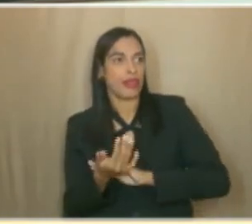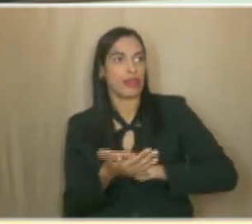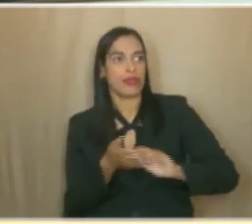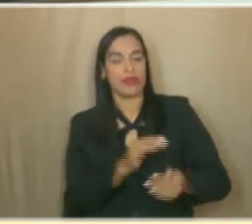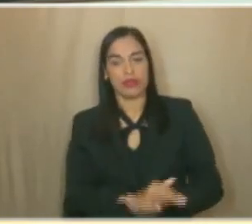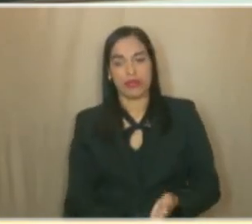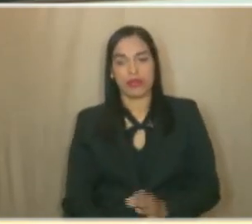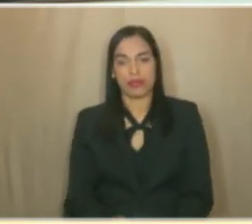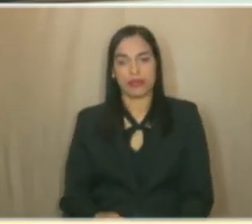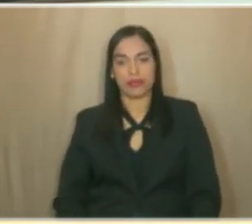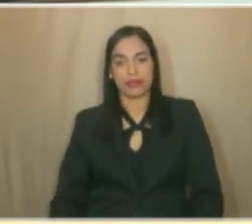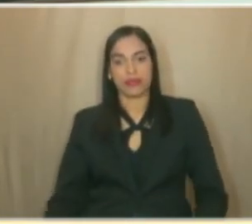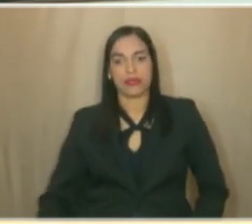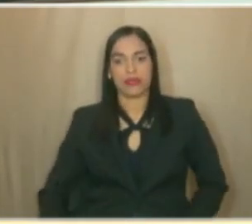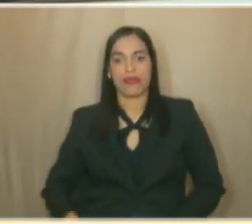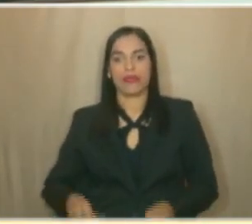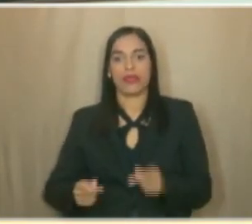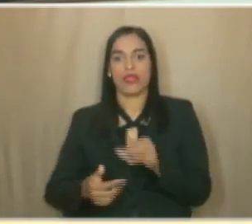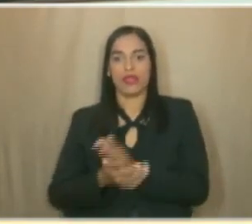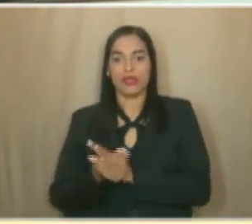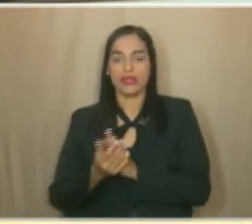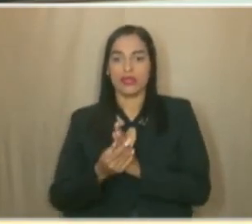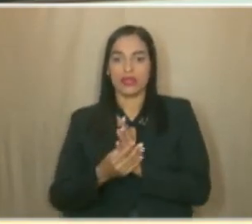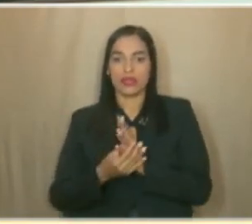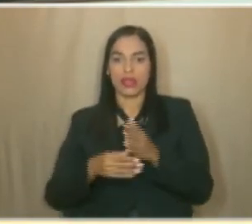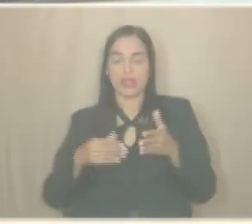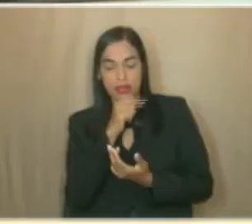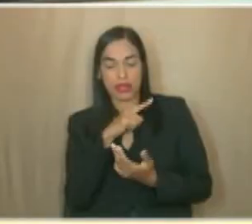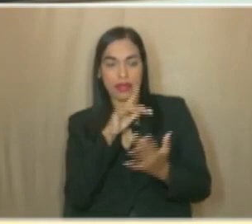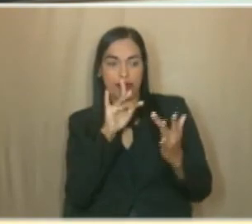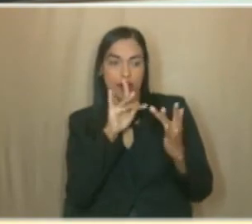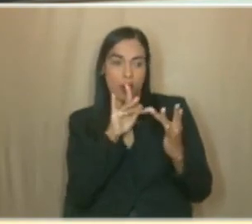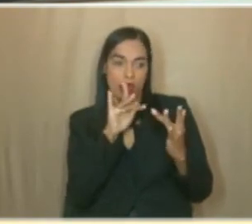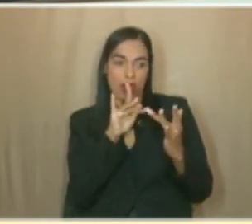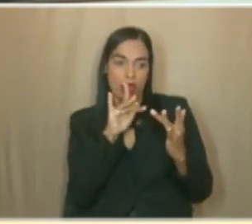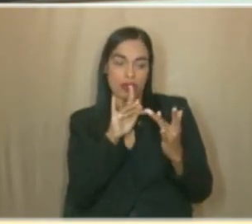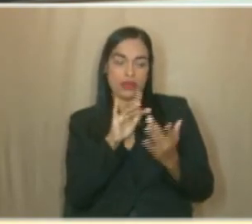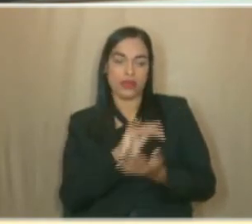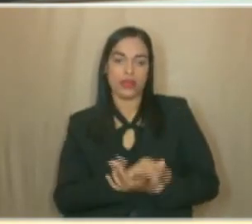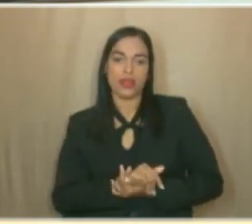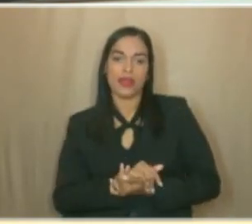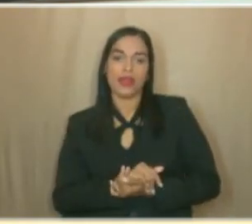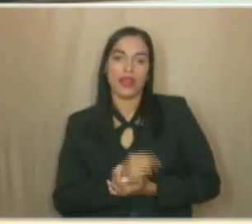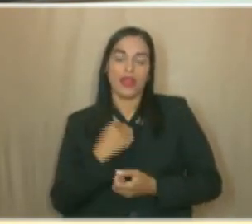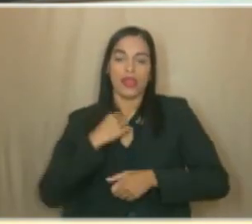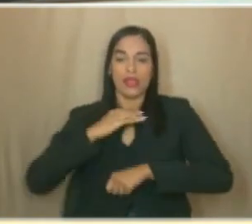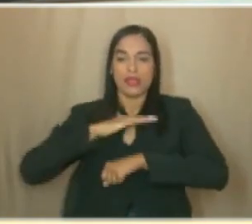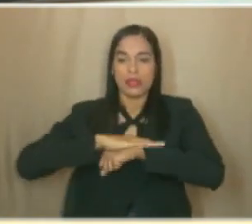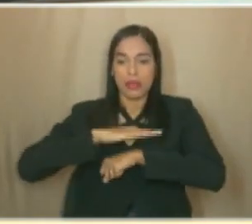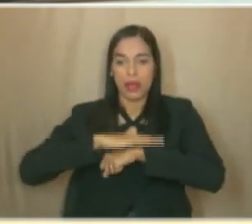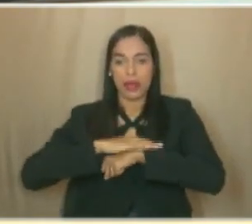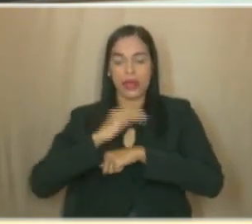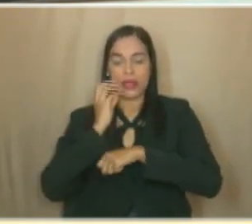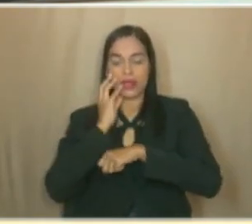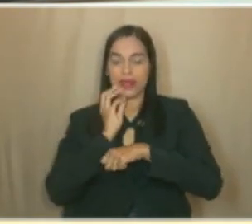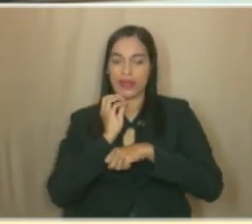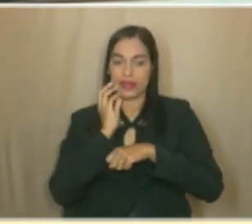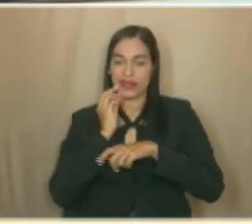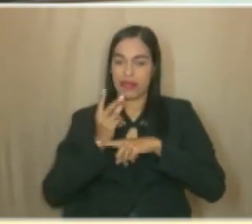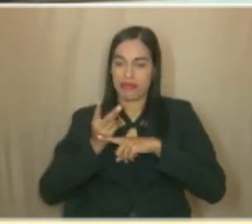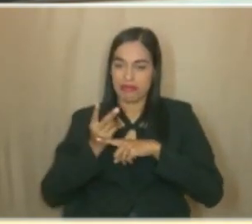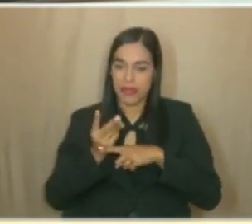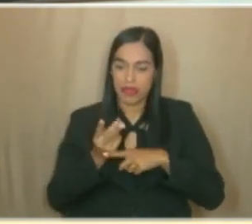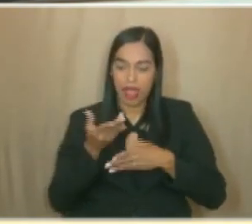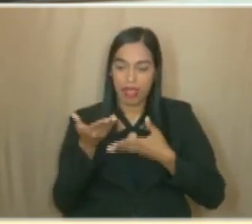falas e nos aproximarmos cada vez mais das famílias que se encontram nesse momento em busca de atendimento da rede de